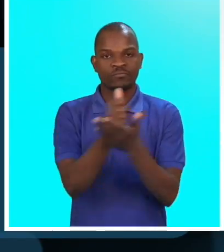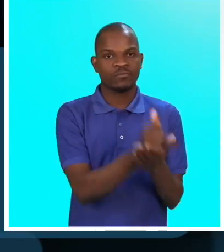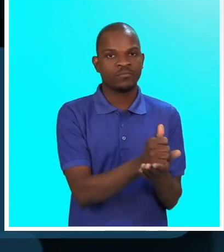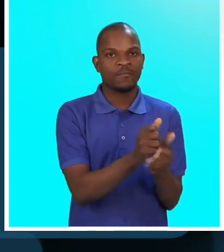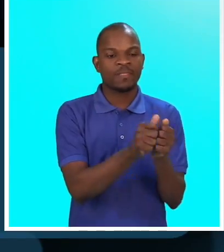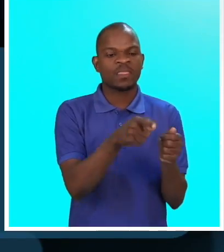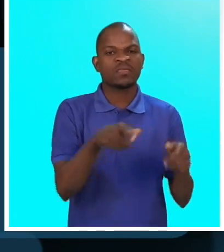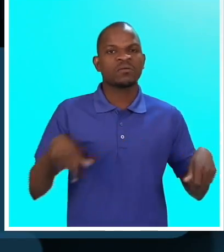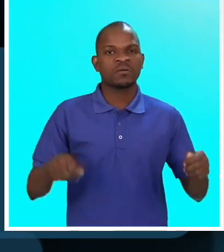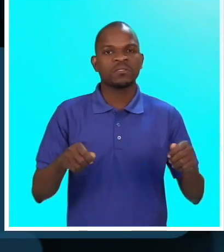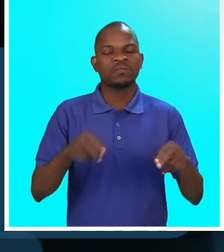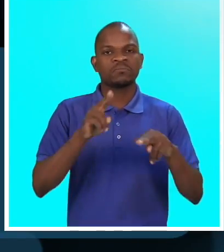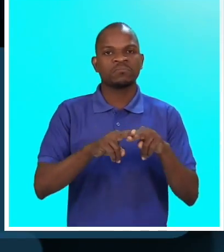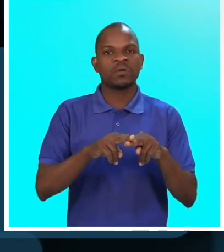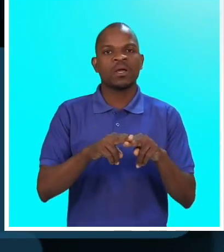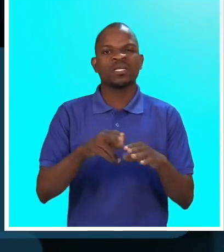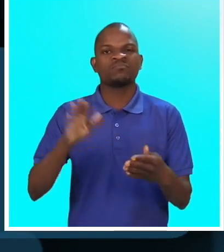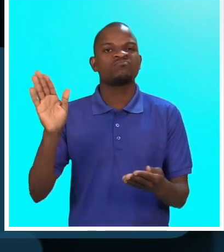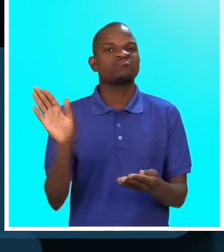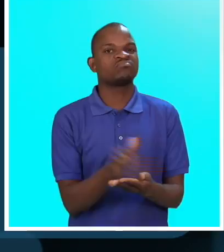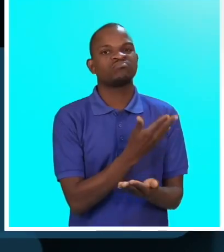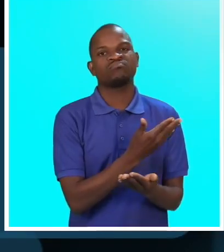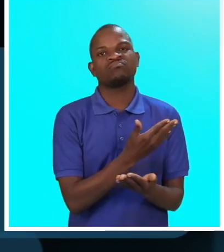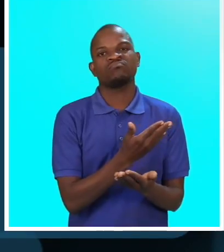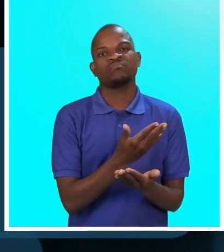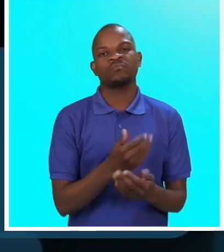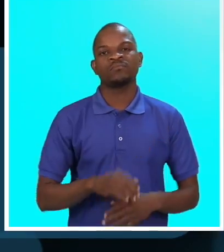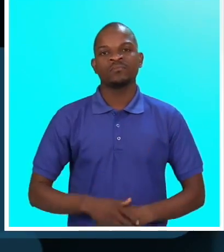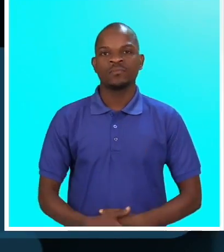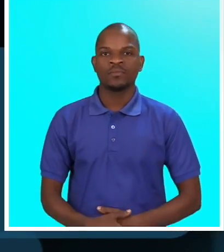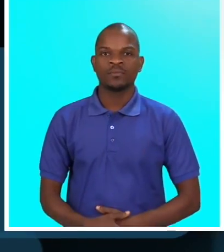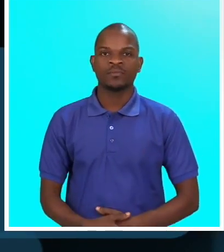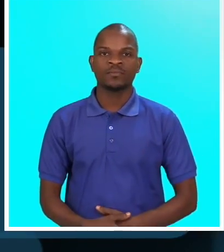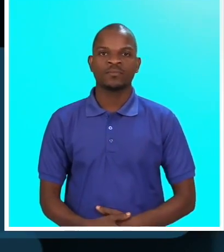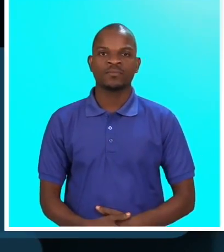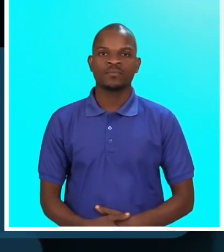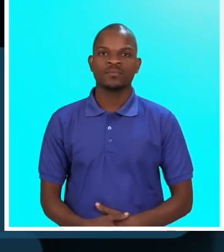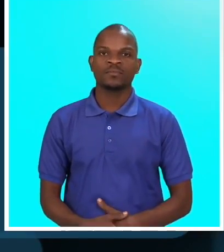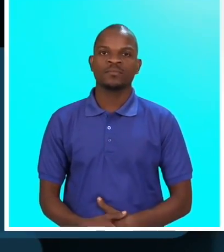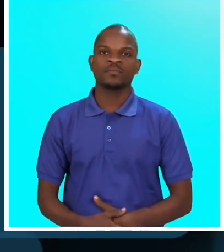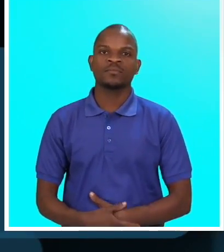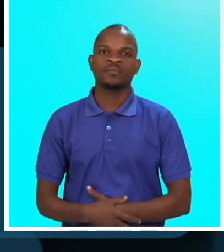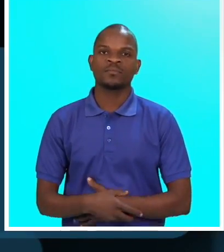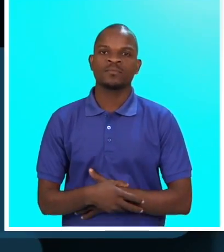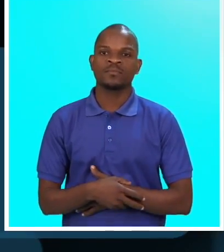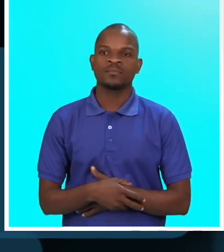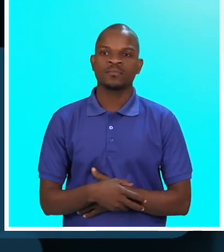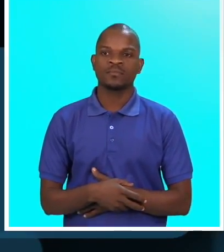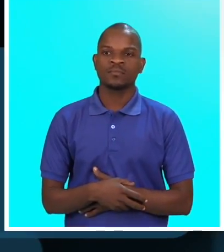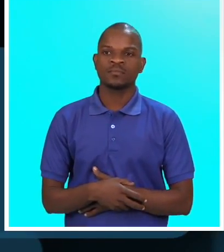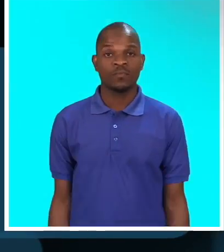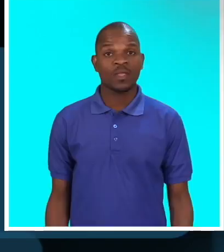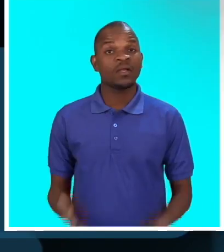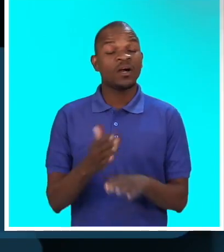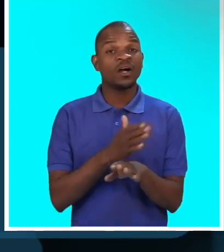tínhamos, a França ofereceu-nos, mas elas já estão banidas, já passaram no